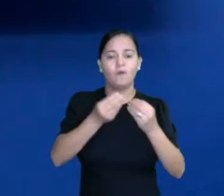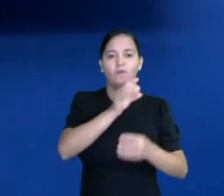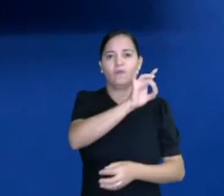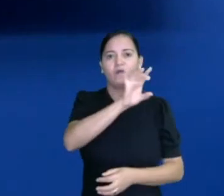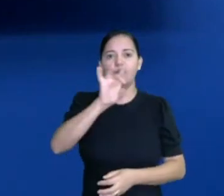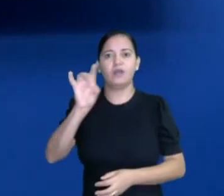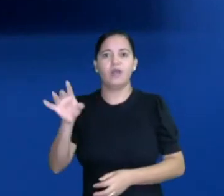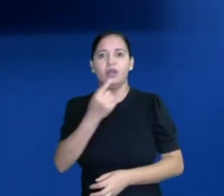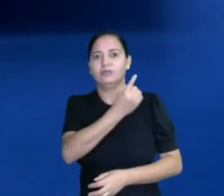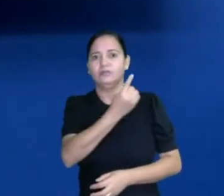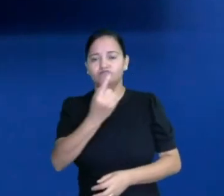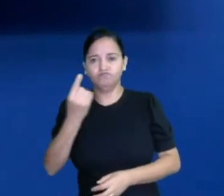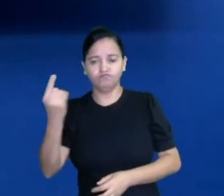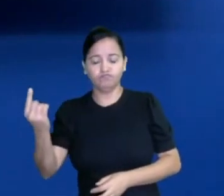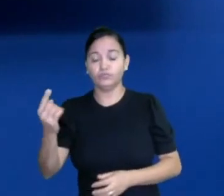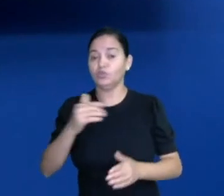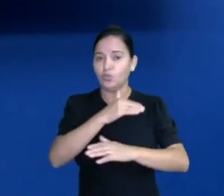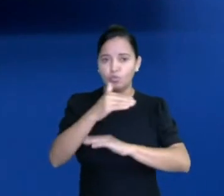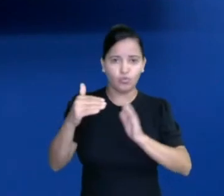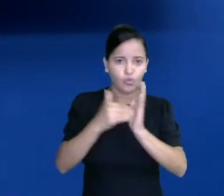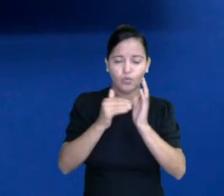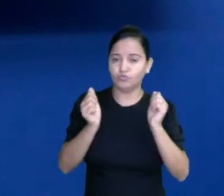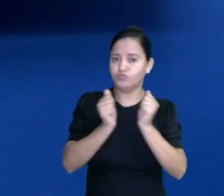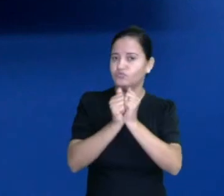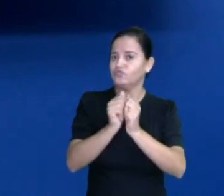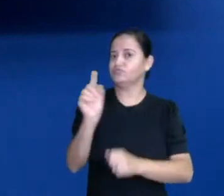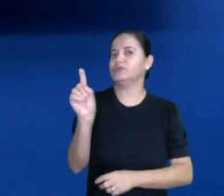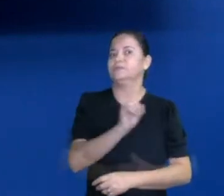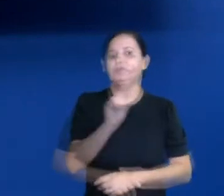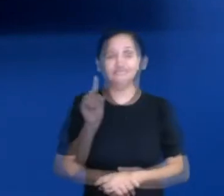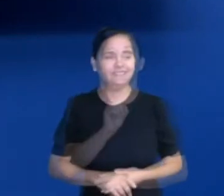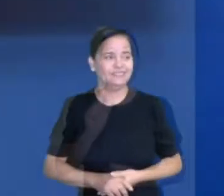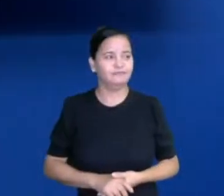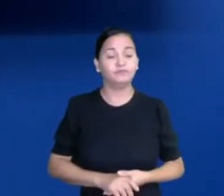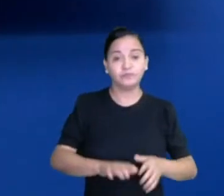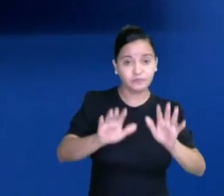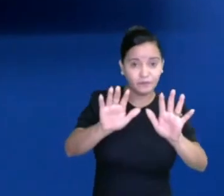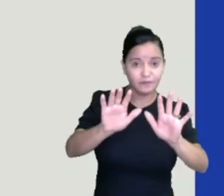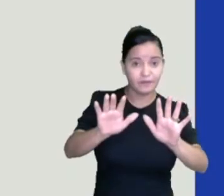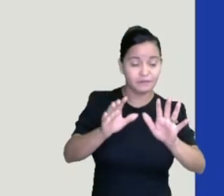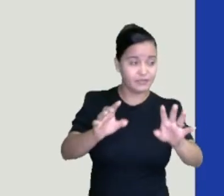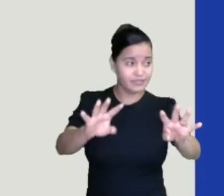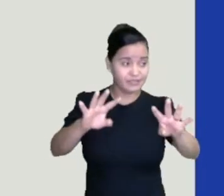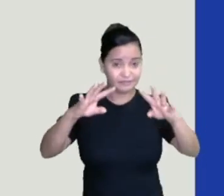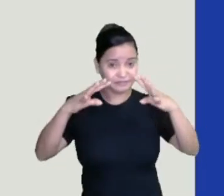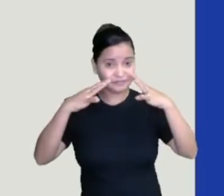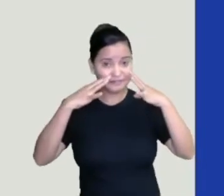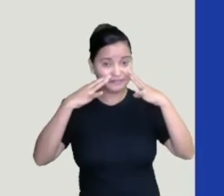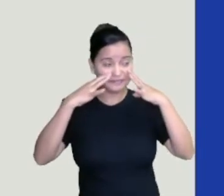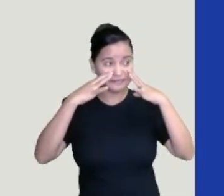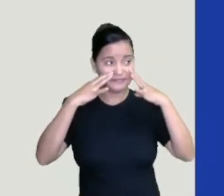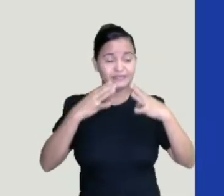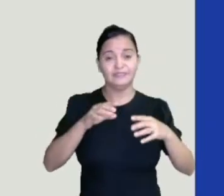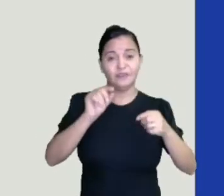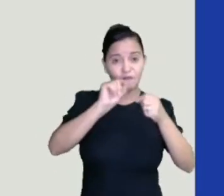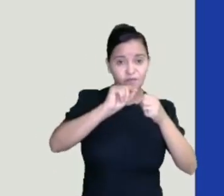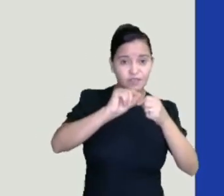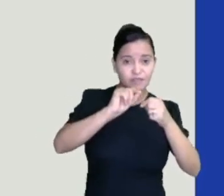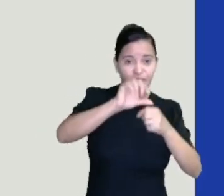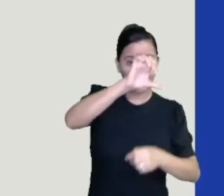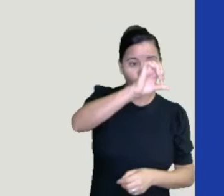Não vão juntar todos os valores, não. Primeiro os das mulheres, depois os dos homens. Então, gente, presta bem atenção aqui no que eu